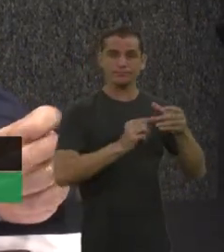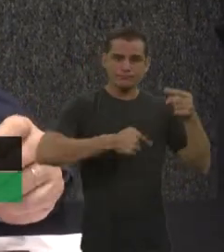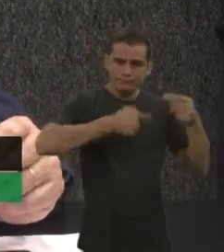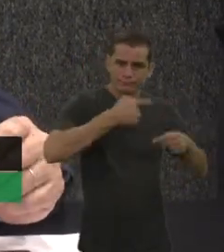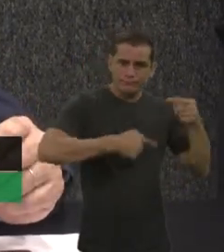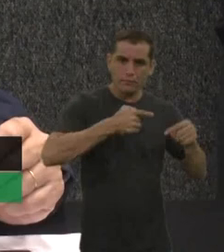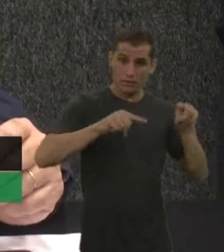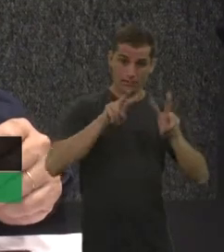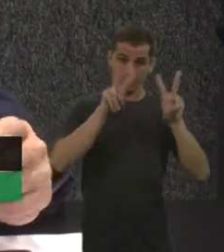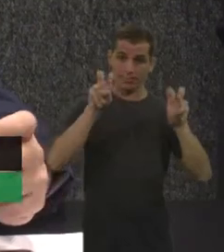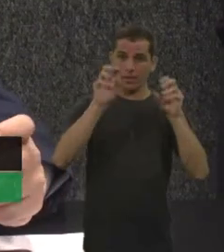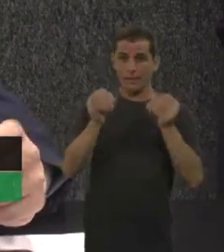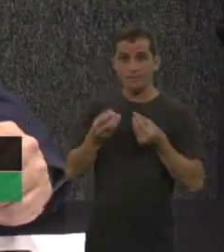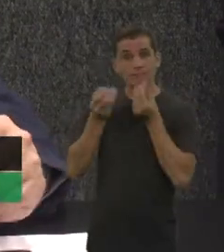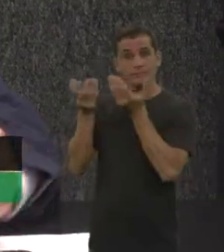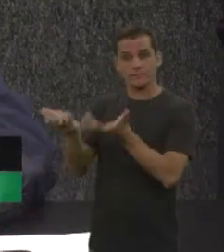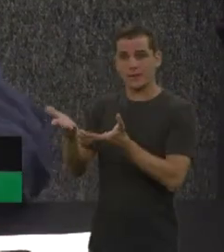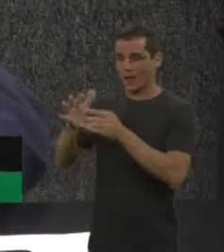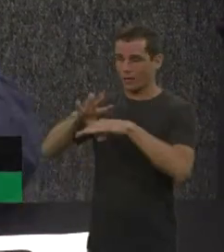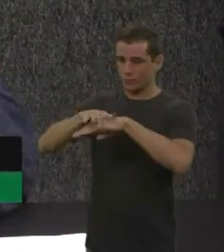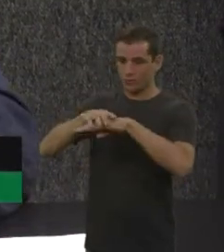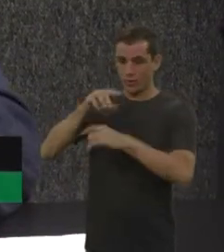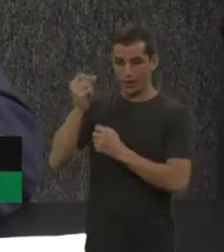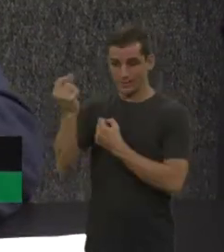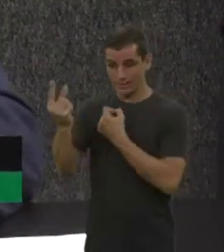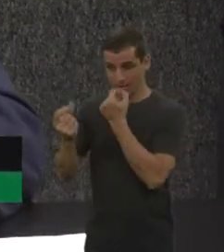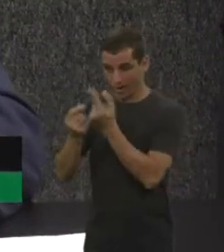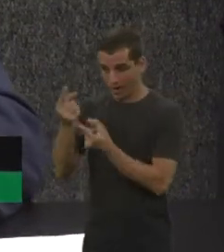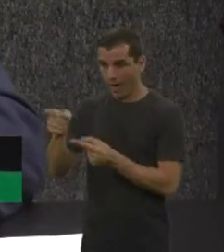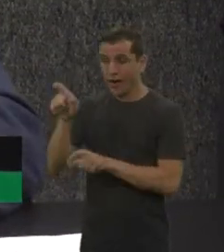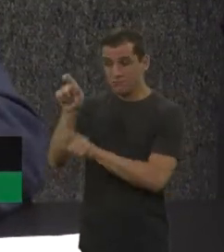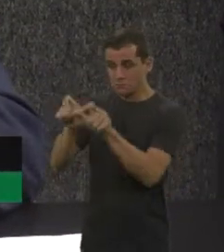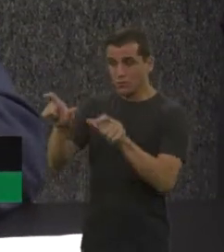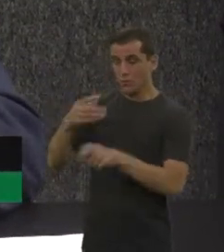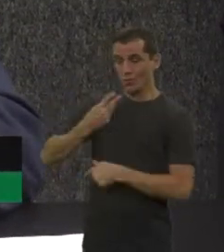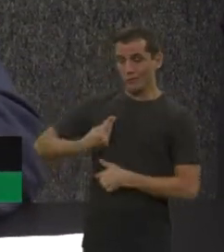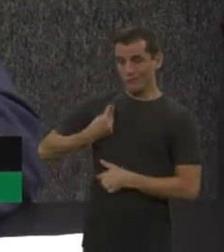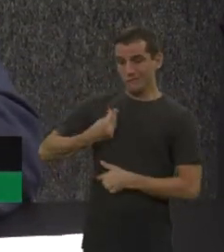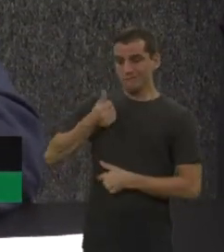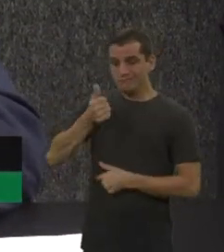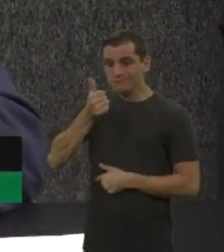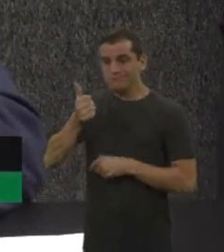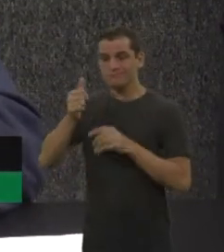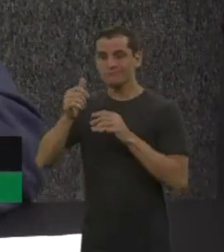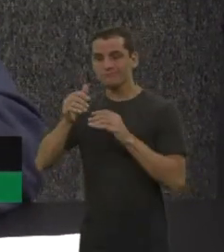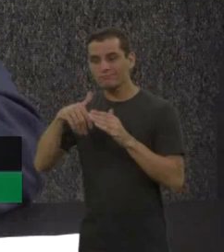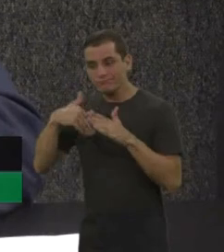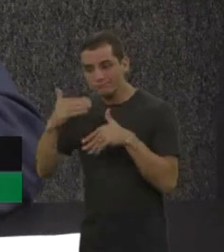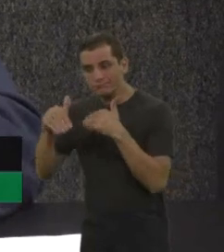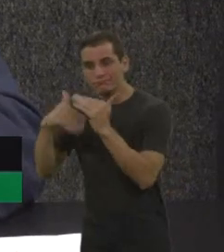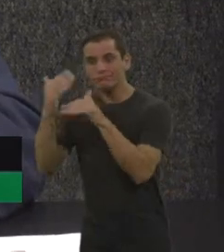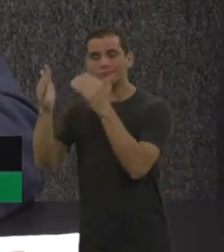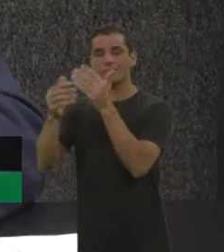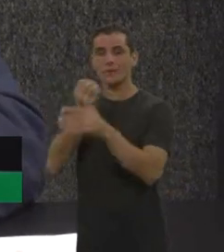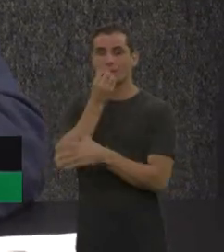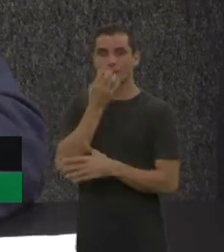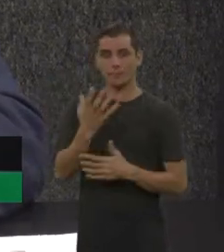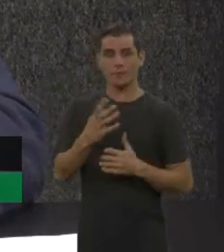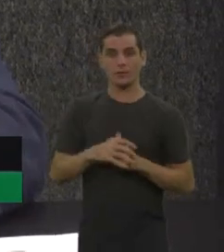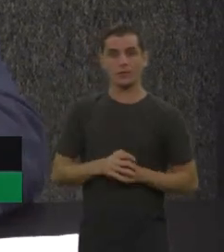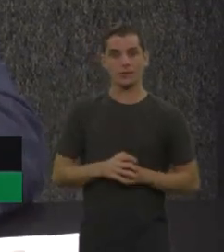às pessoas e que desperta nos técnicos, né, aquela curiosidade atinente a quem